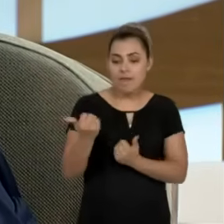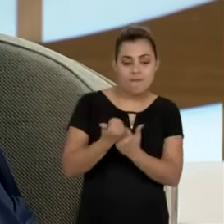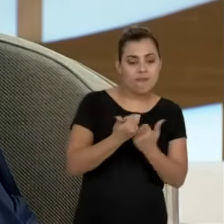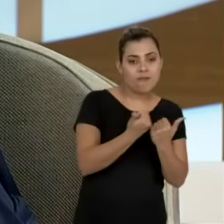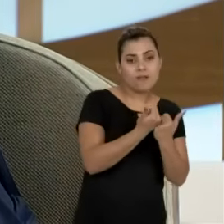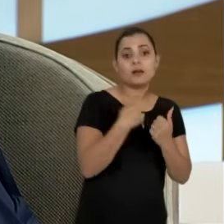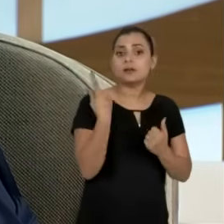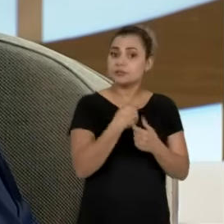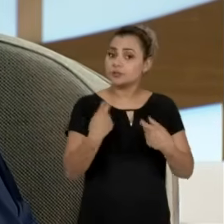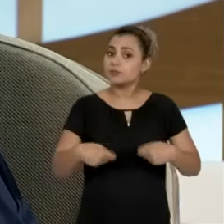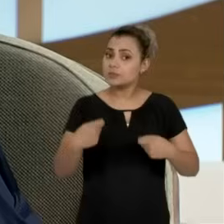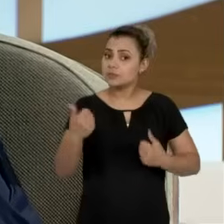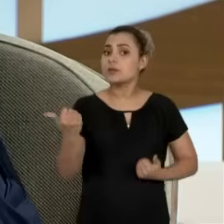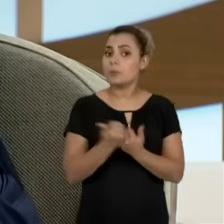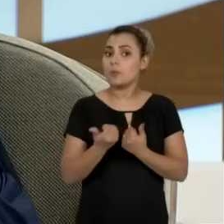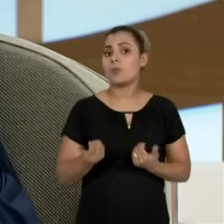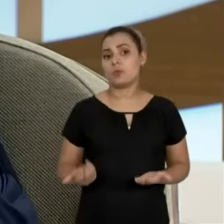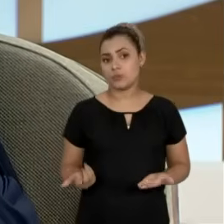a gente está precisando muito apoio para isso.